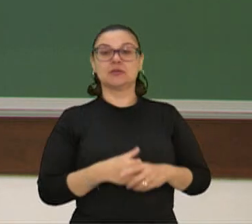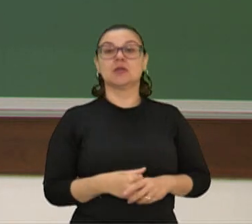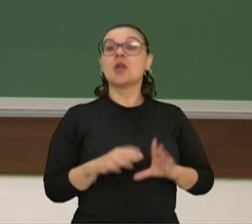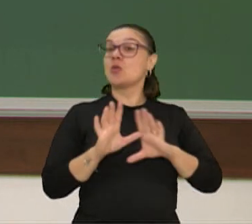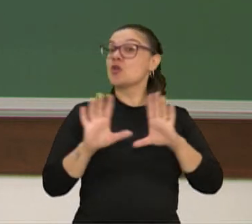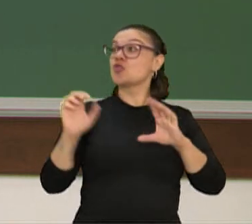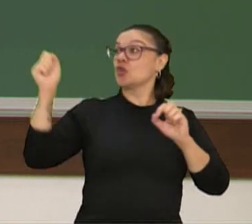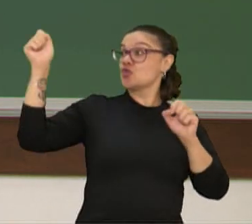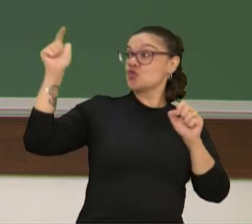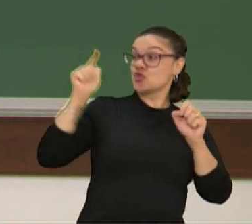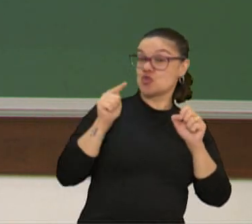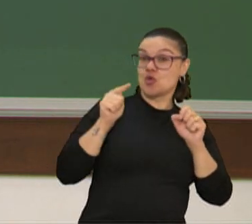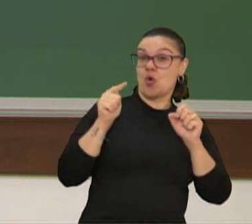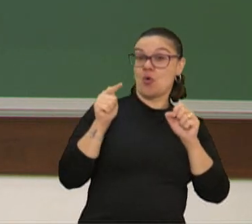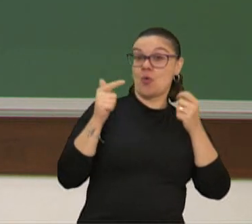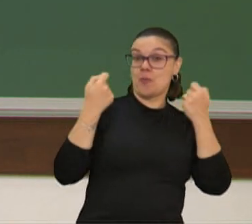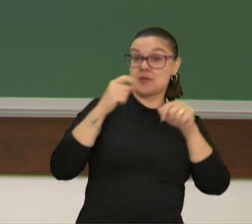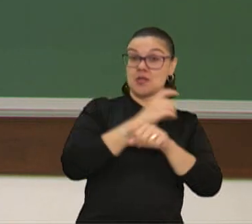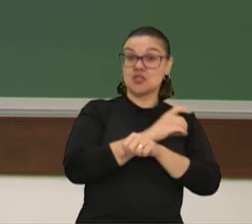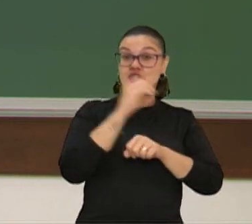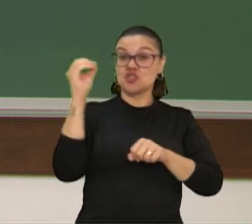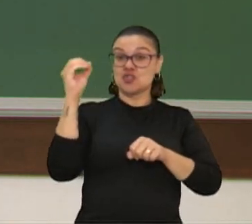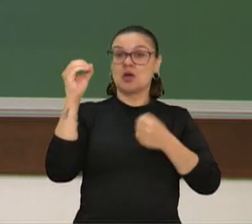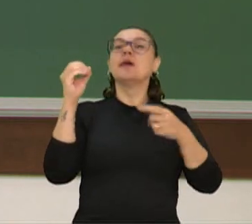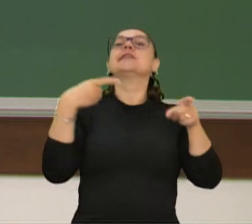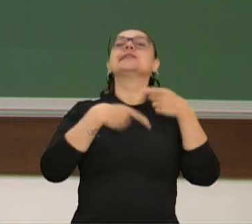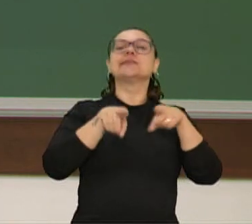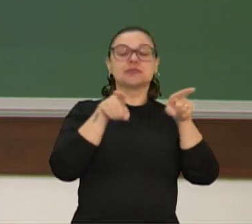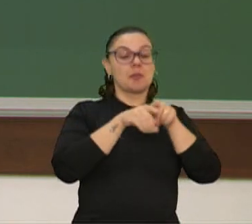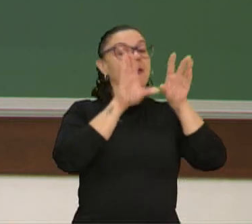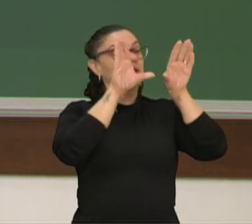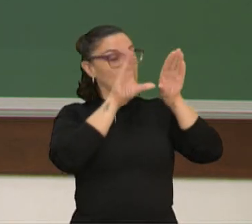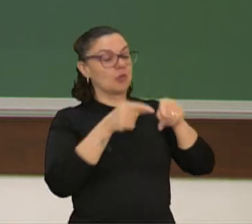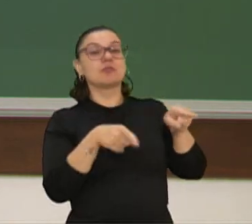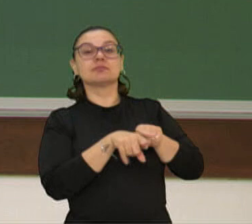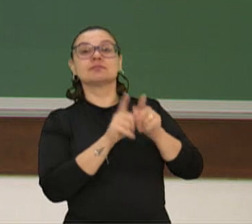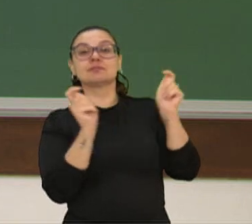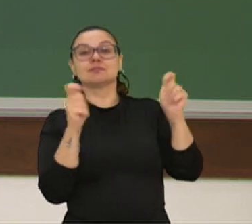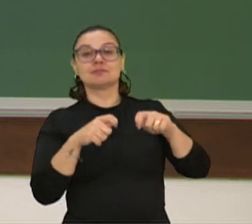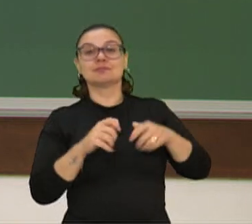dia. Ela tem uma etapa que se dá também no período não iluminado.